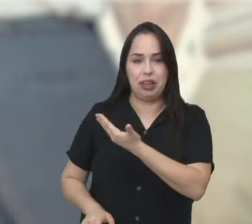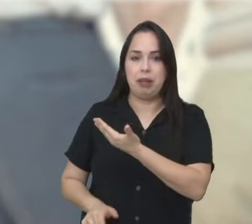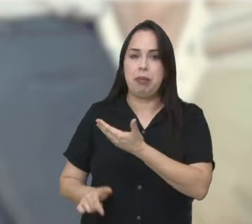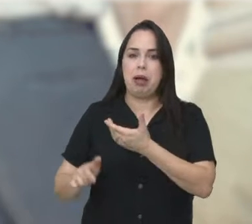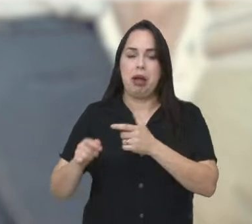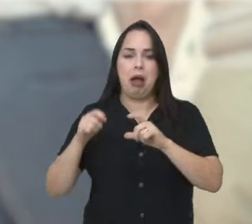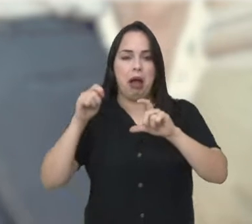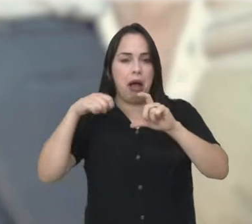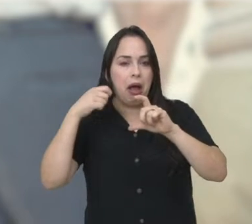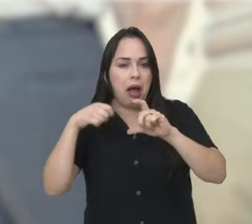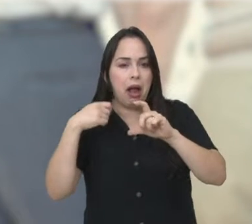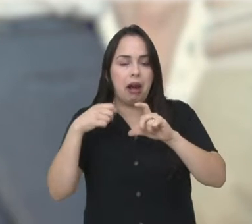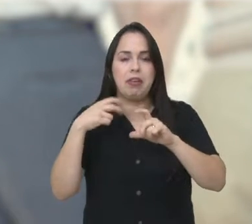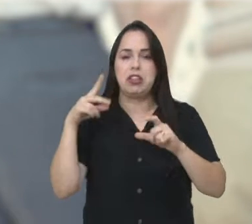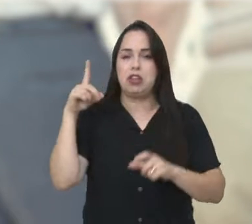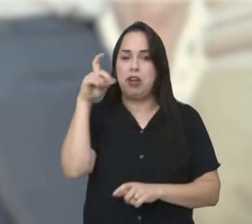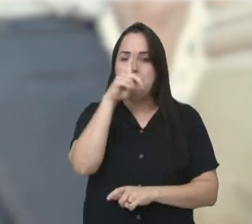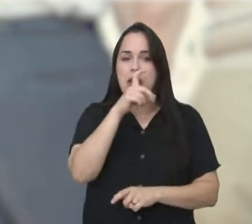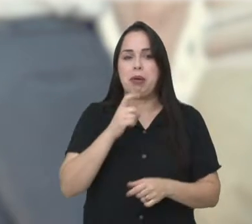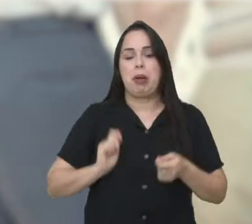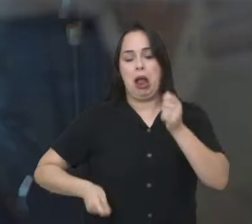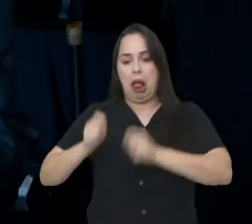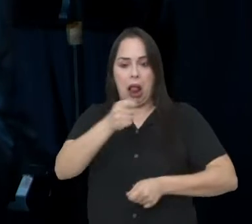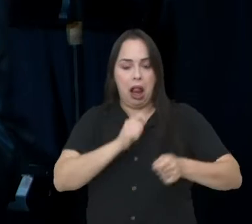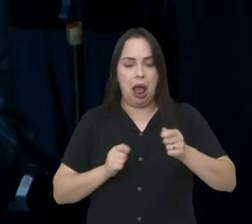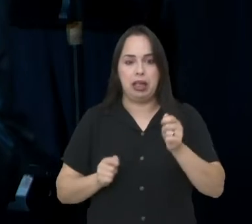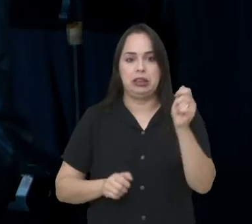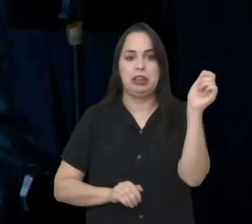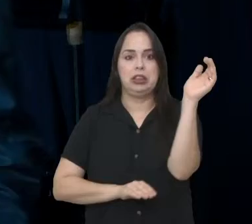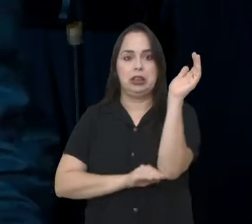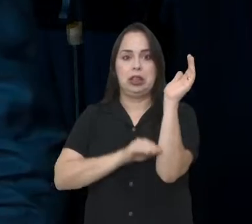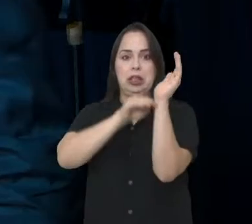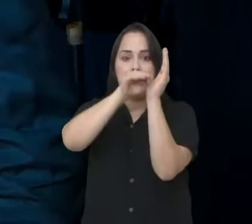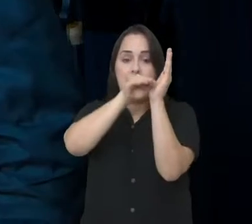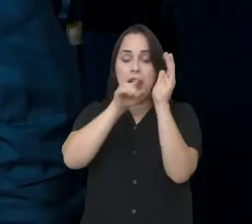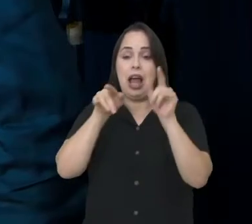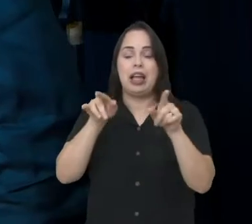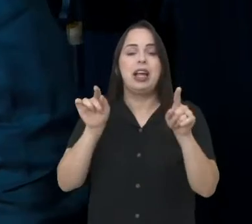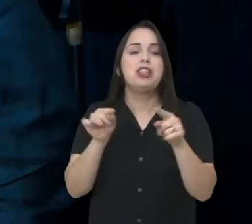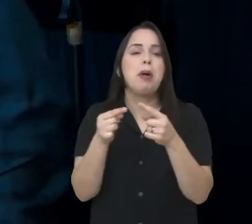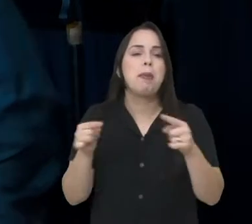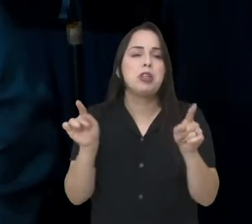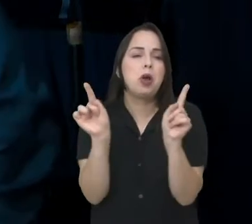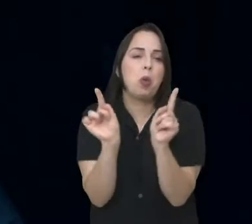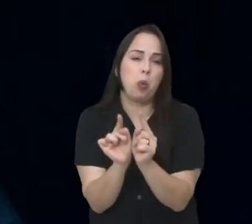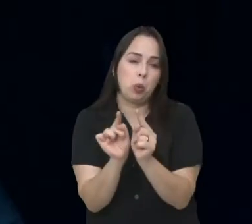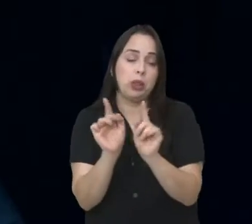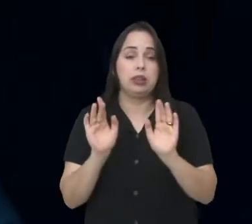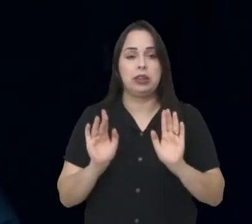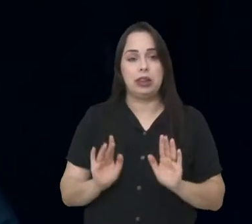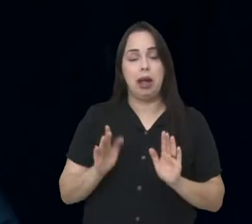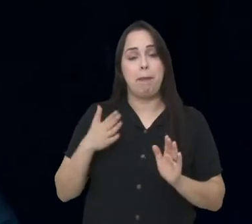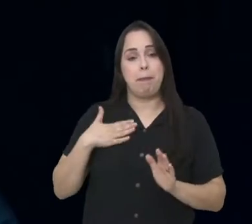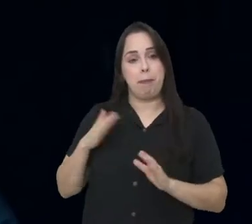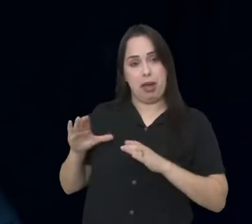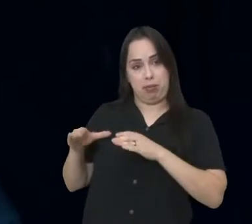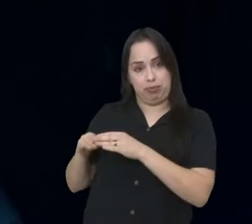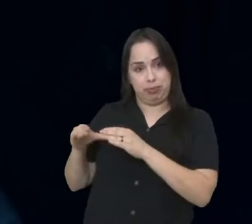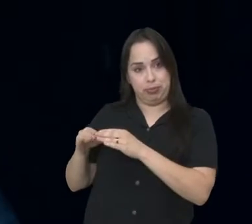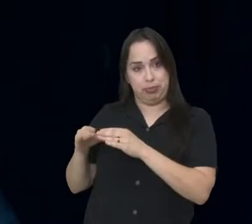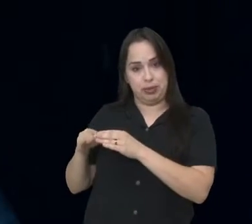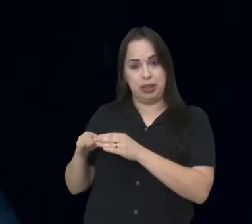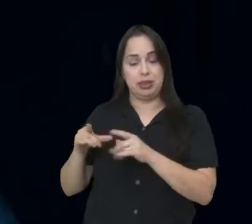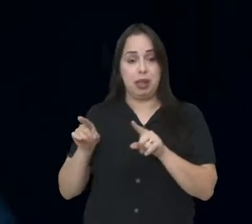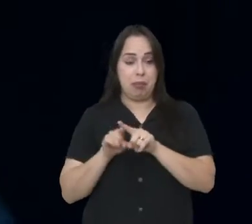difícil, porque tinha que subir com a bateria no elevador, era uma coisa que era mais voltada para gravar jingle mesmo, né? Tanto a minha banda como as bandas que